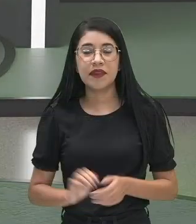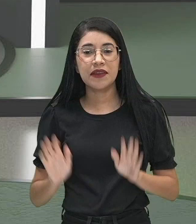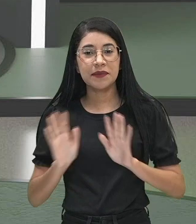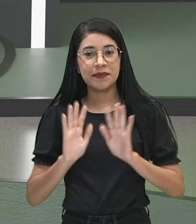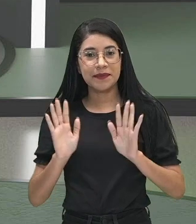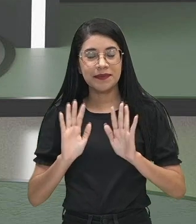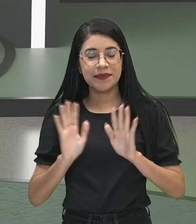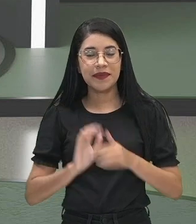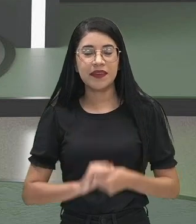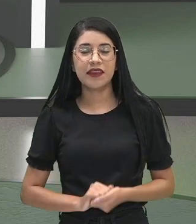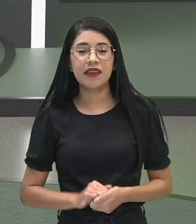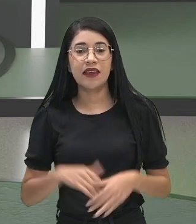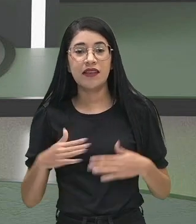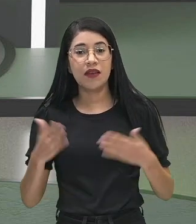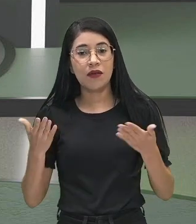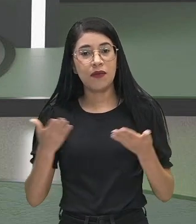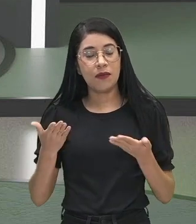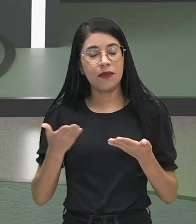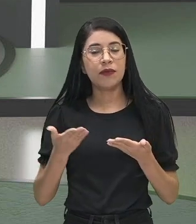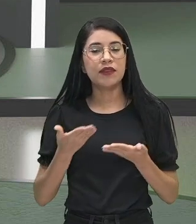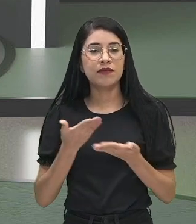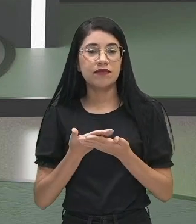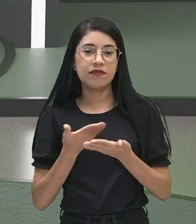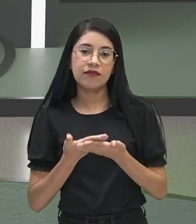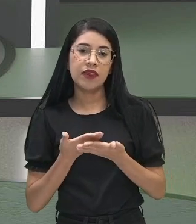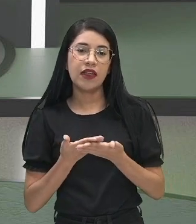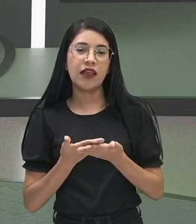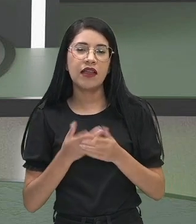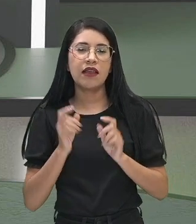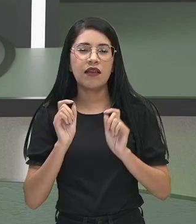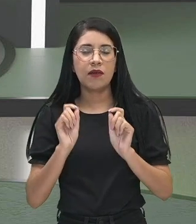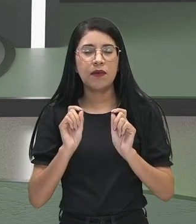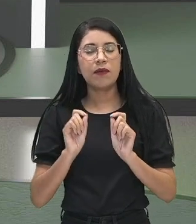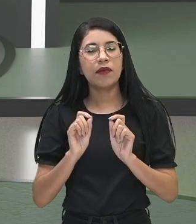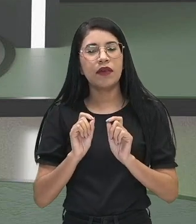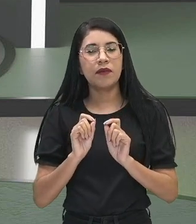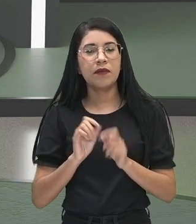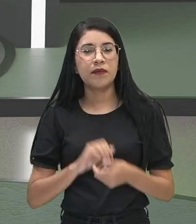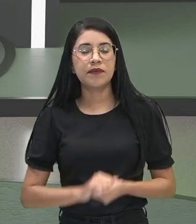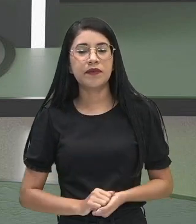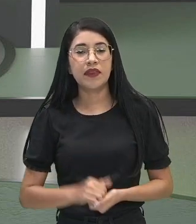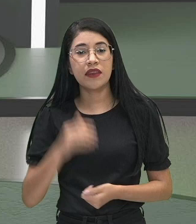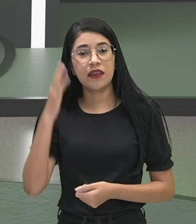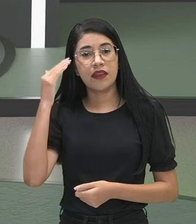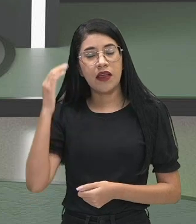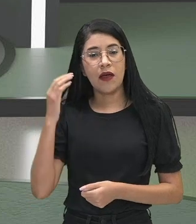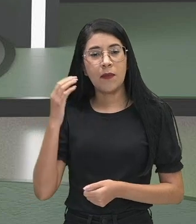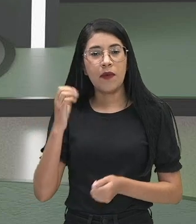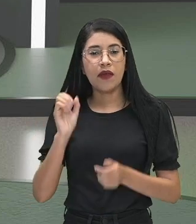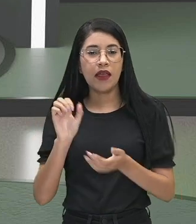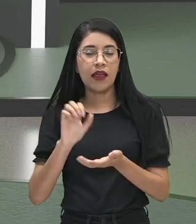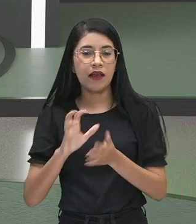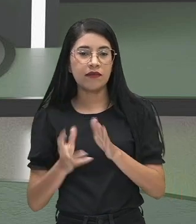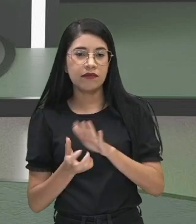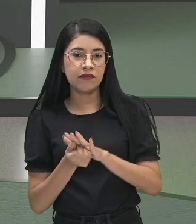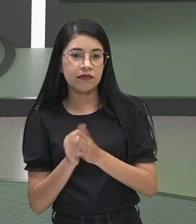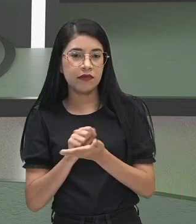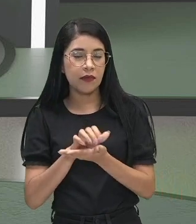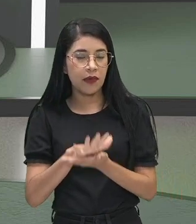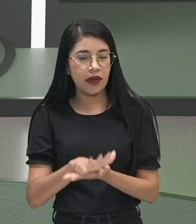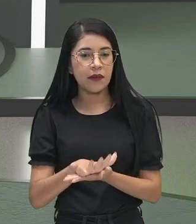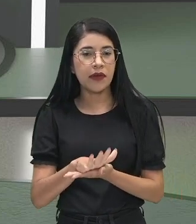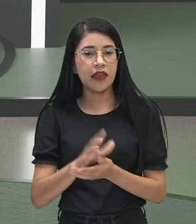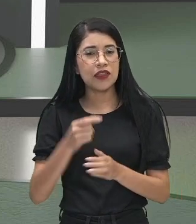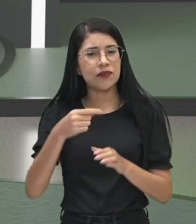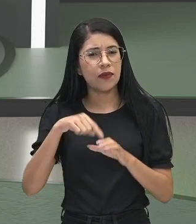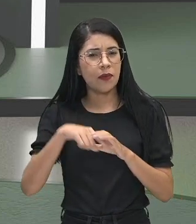Olá! Hoje, nesta aula, nós temos aqui a famosa termoquímica. Nós vamos